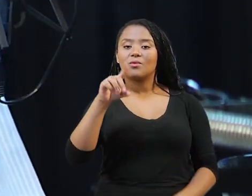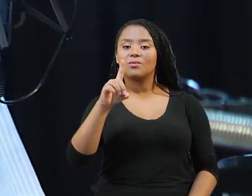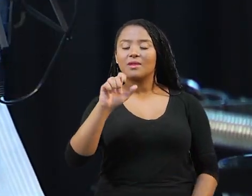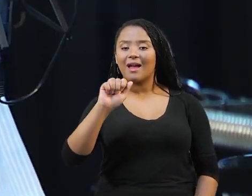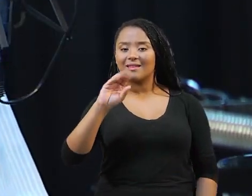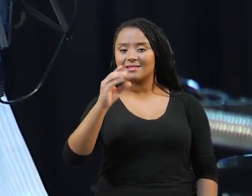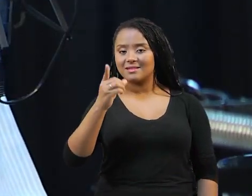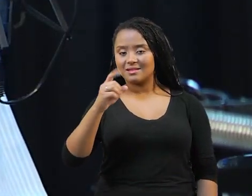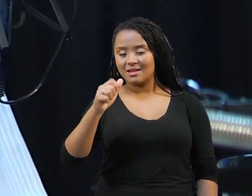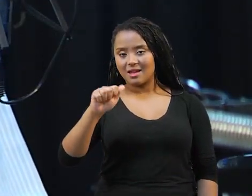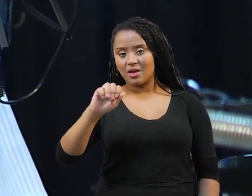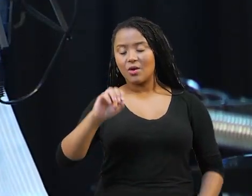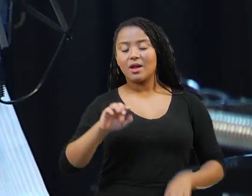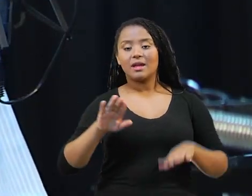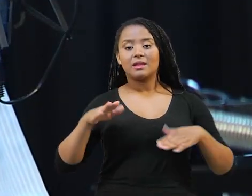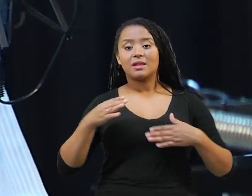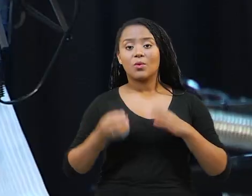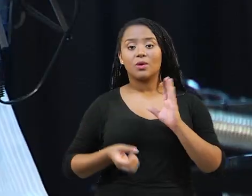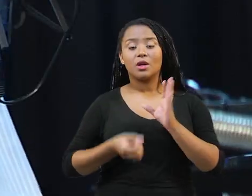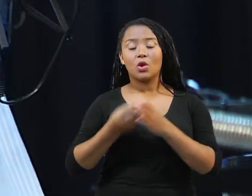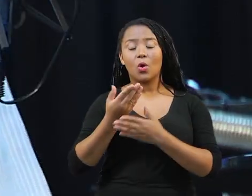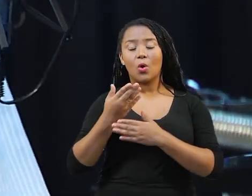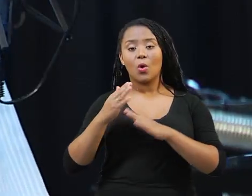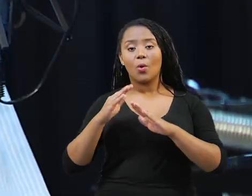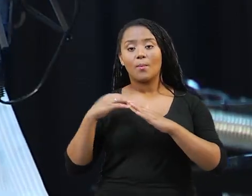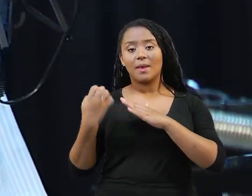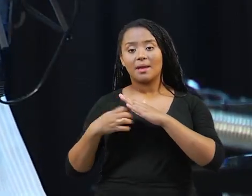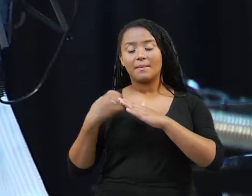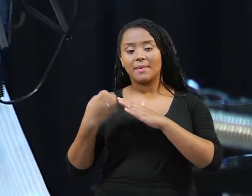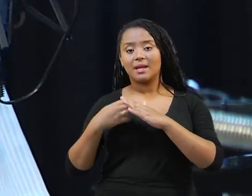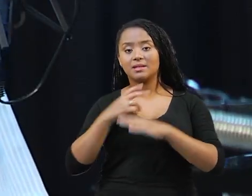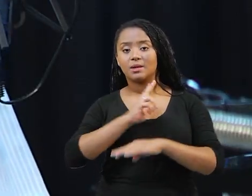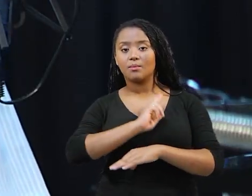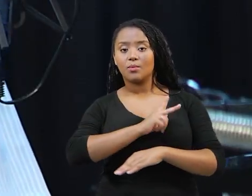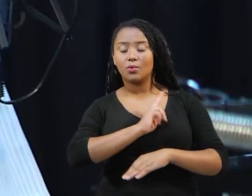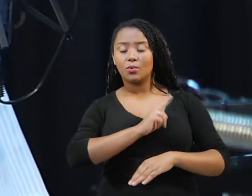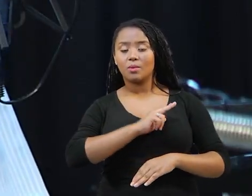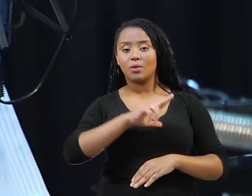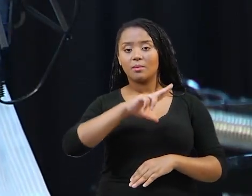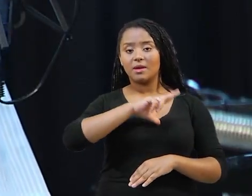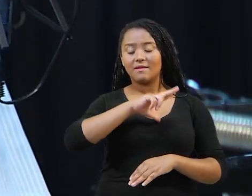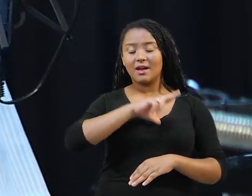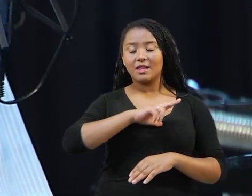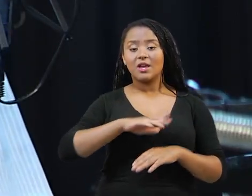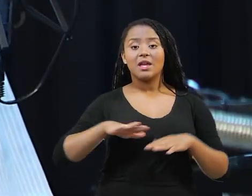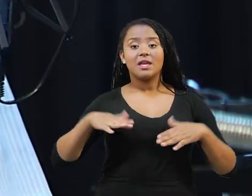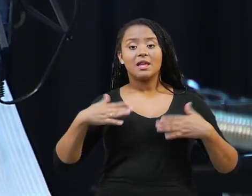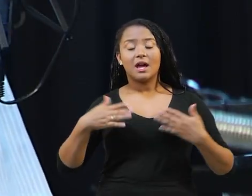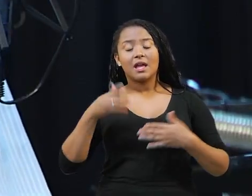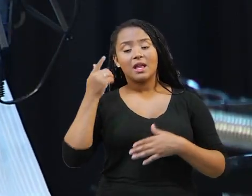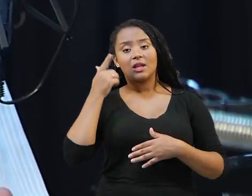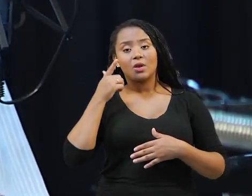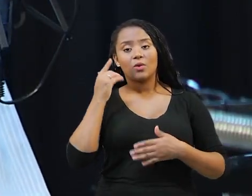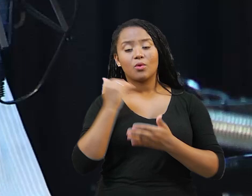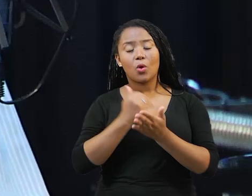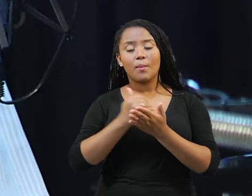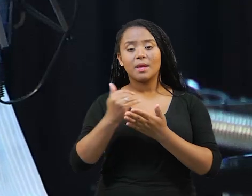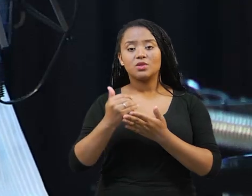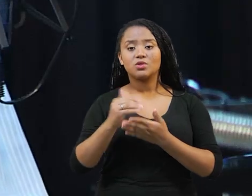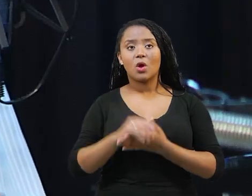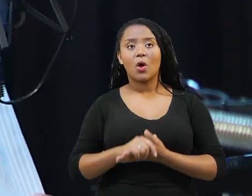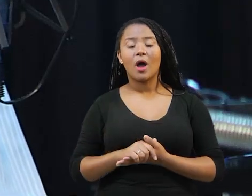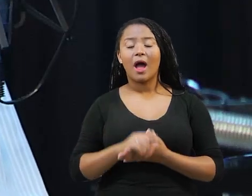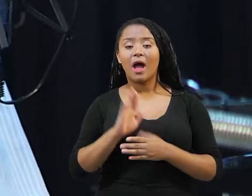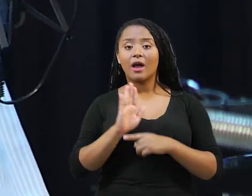aquela dificuldade. Então, foi criado uma empresa público-privada, que é a EBSER, e aí a EBSER começou a assumir